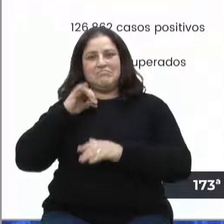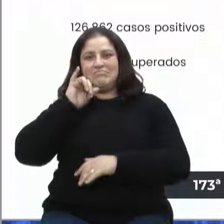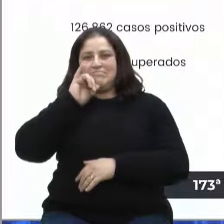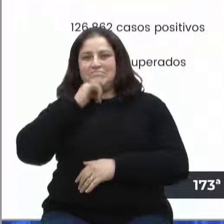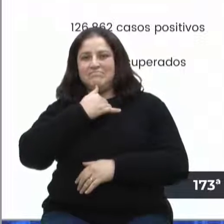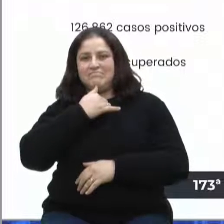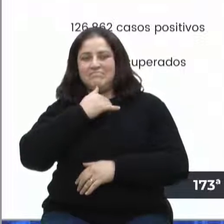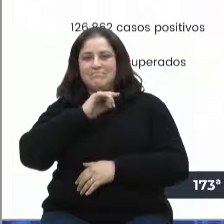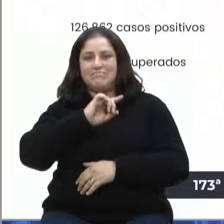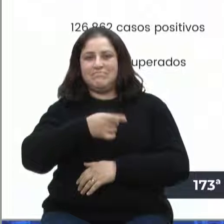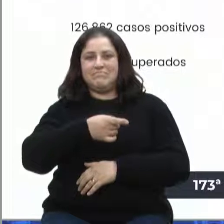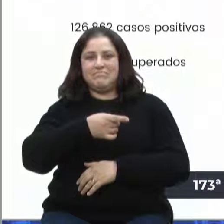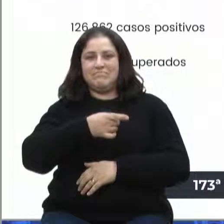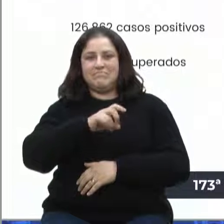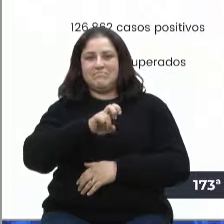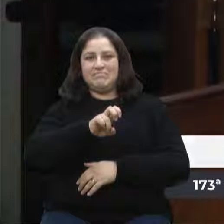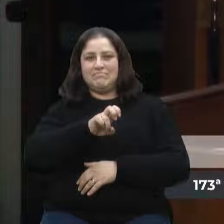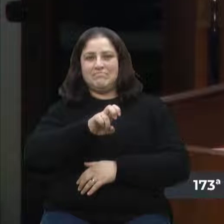infelizmente,